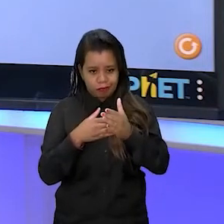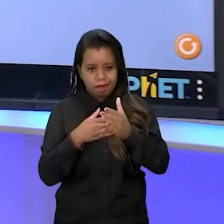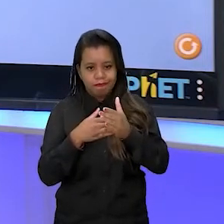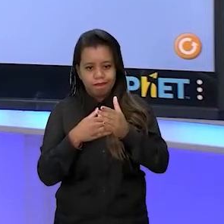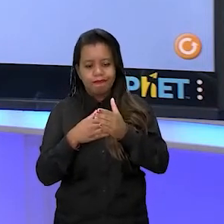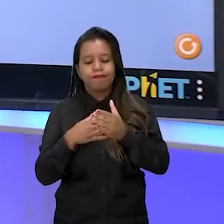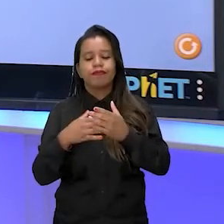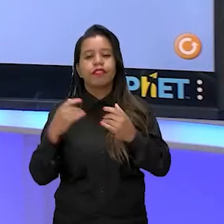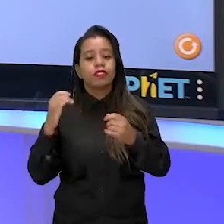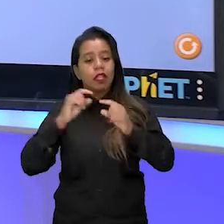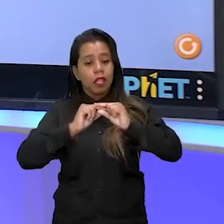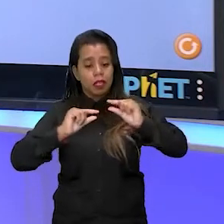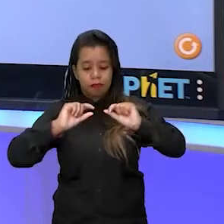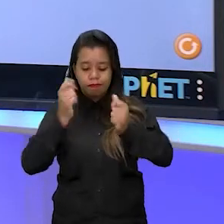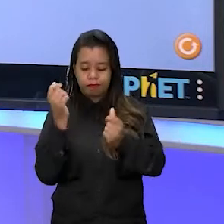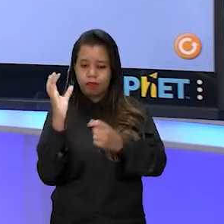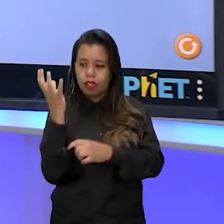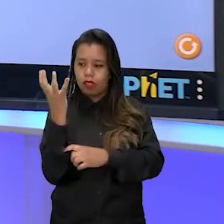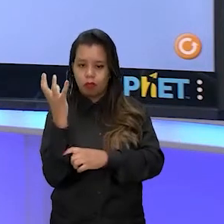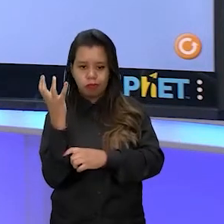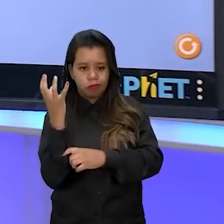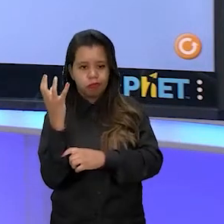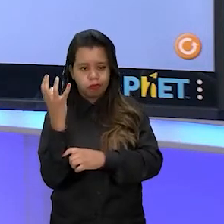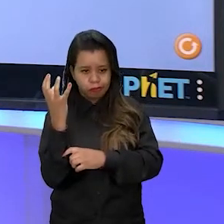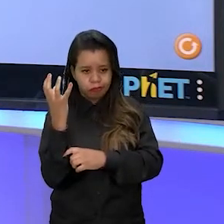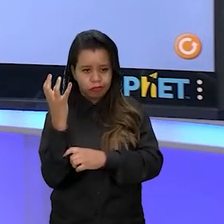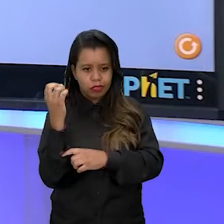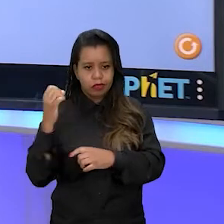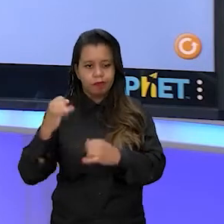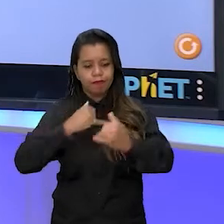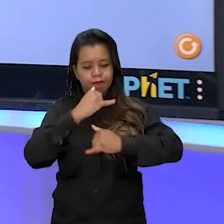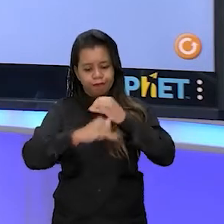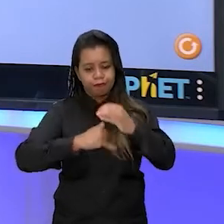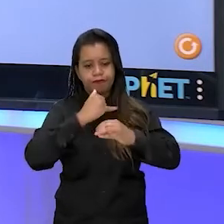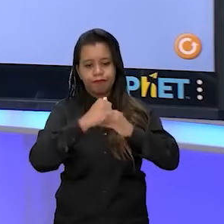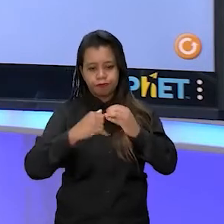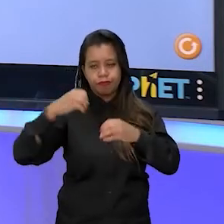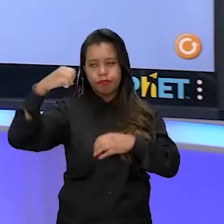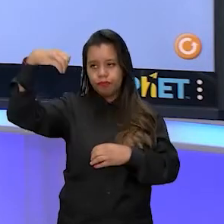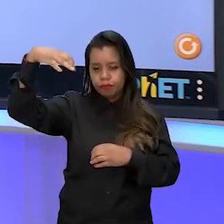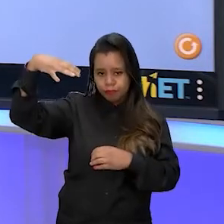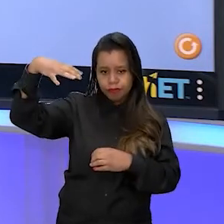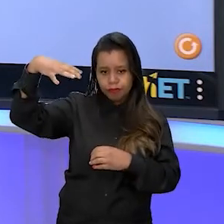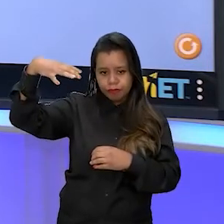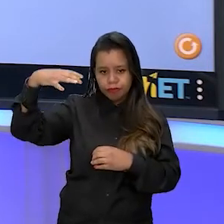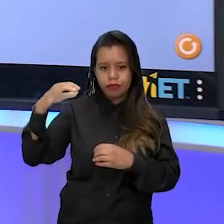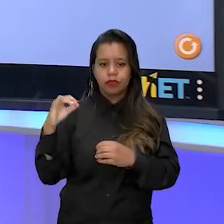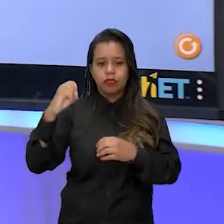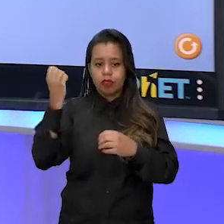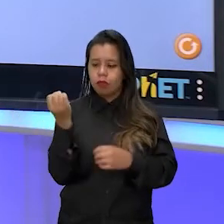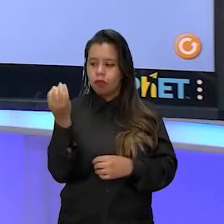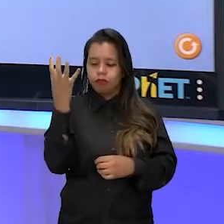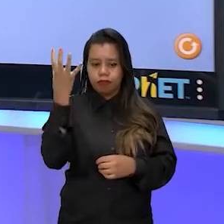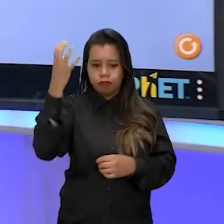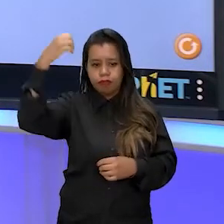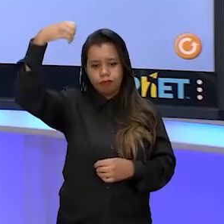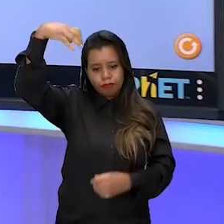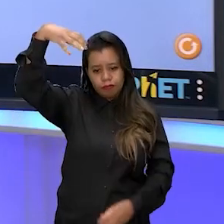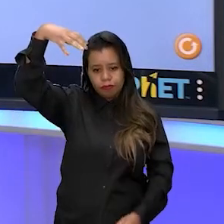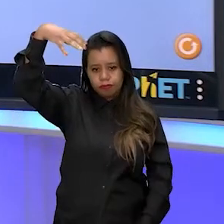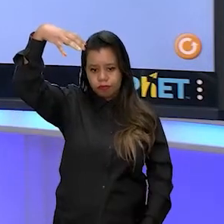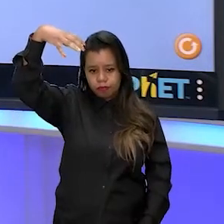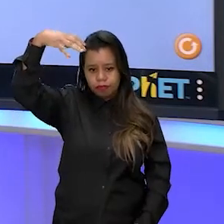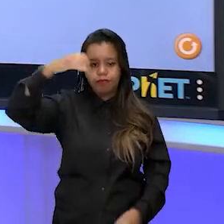resistência, o elétron vai começar a fazer muito trabalho e ele vai emitir luz, tá certo? Eu vou fechar aqui de novo o circuito para vocês verem.